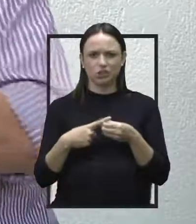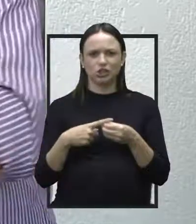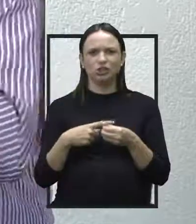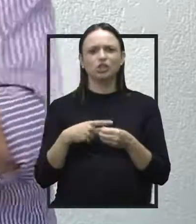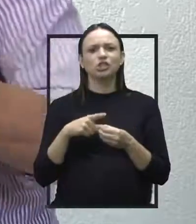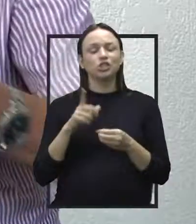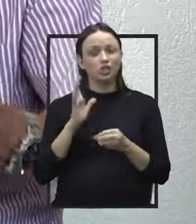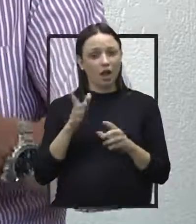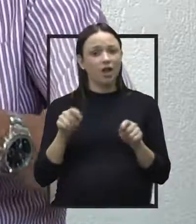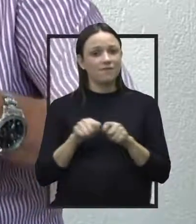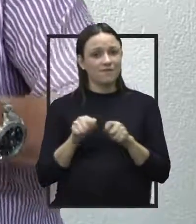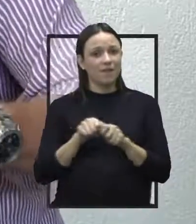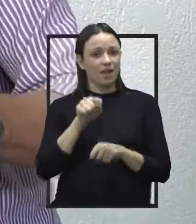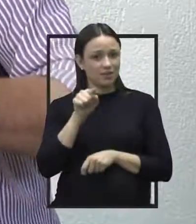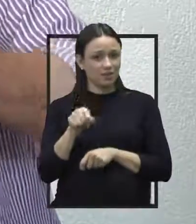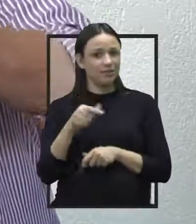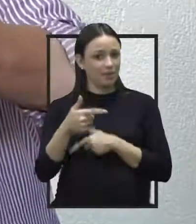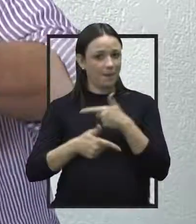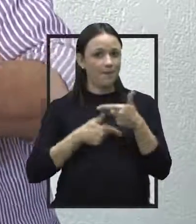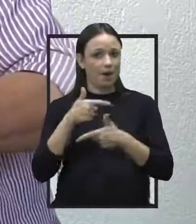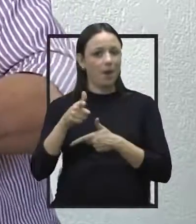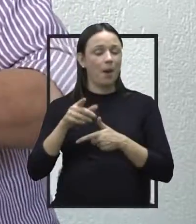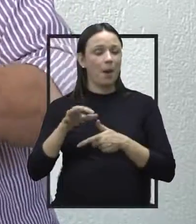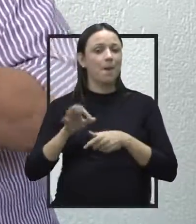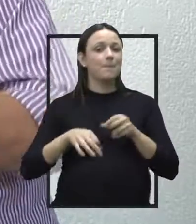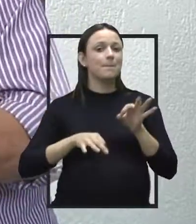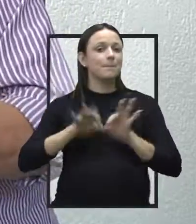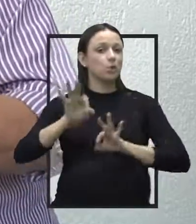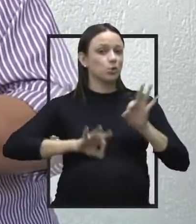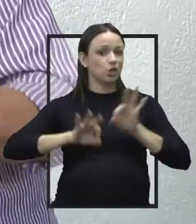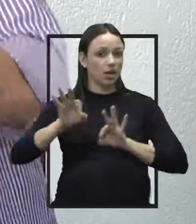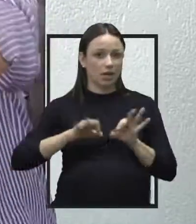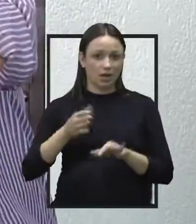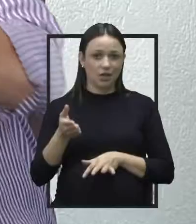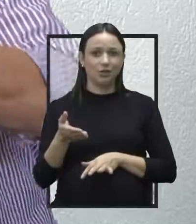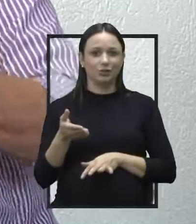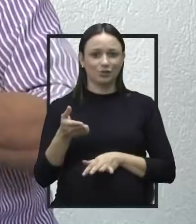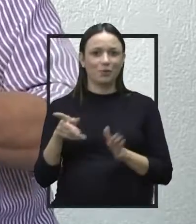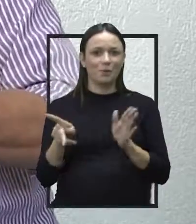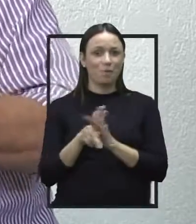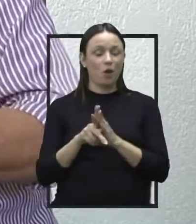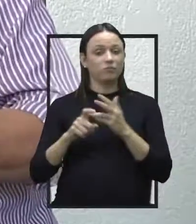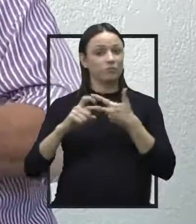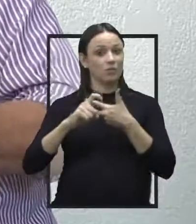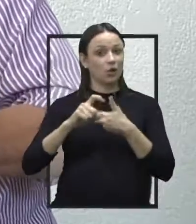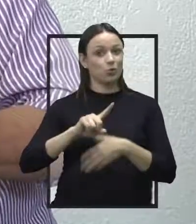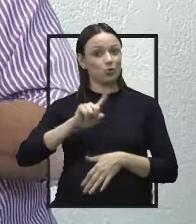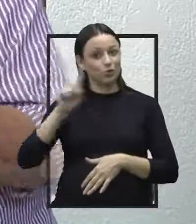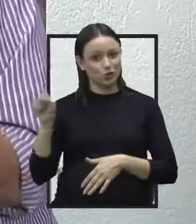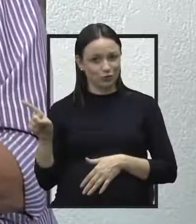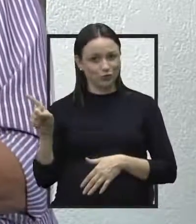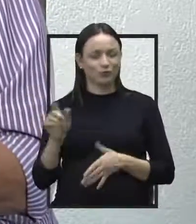se concretizando esse trabalho, esses projetos que advêm do Poder Executivo,